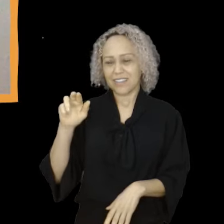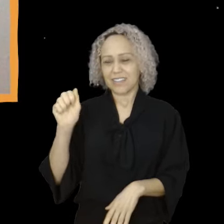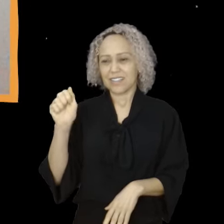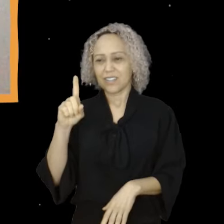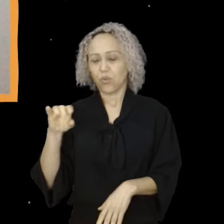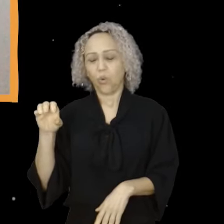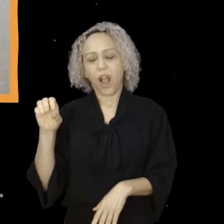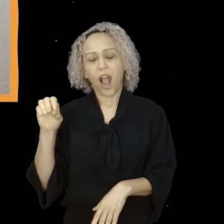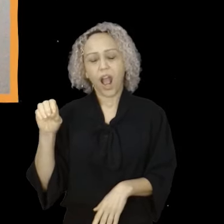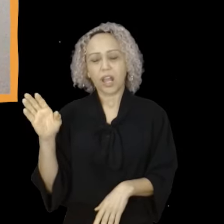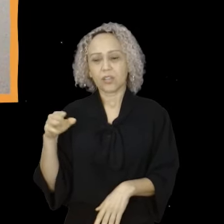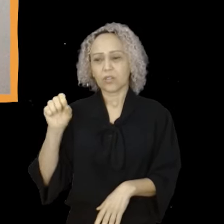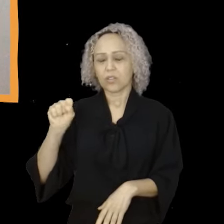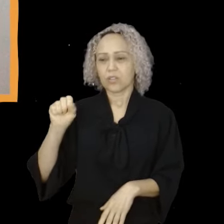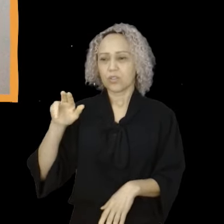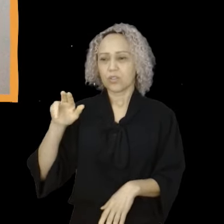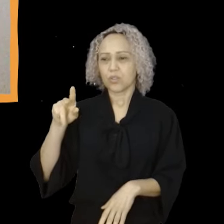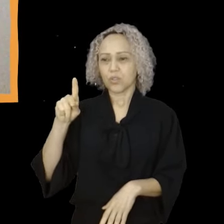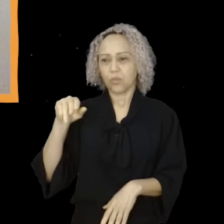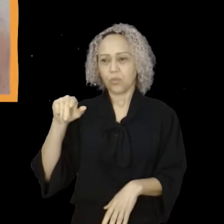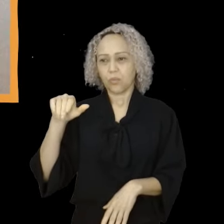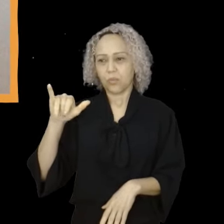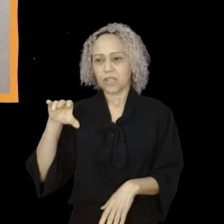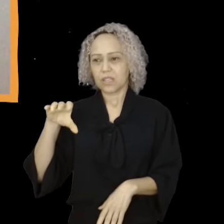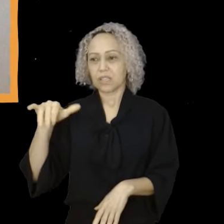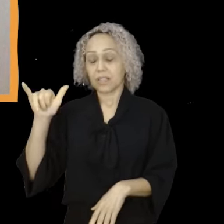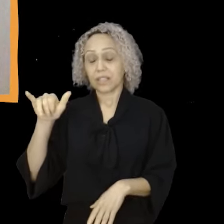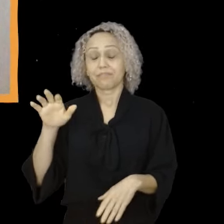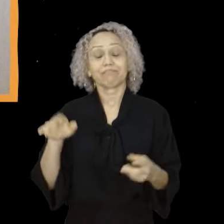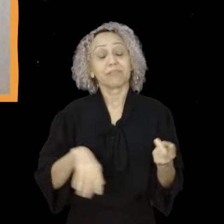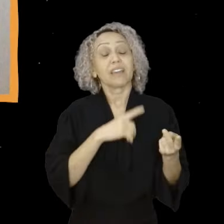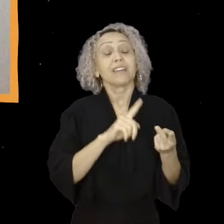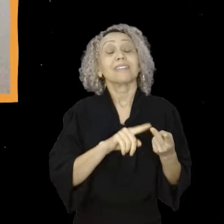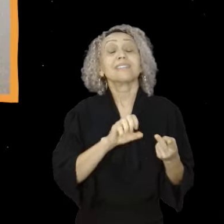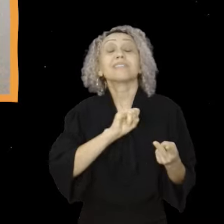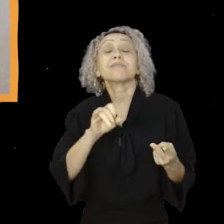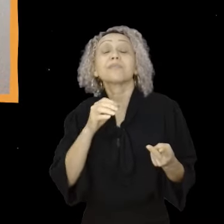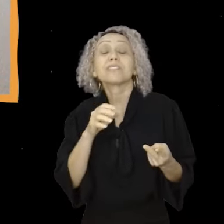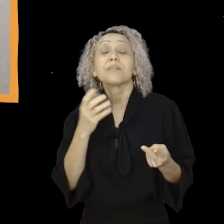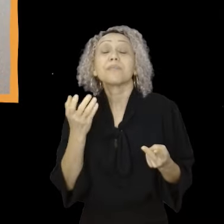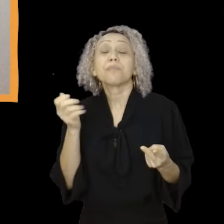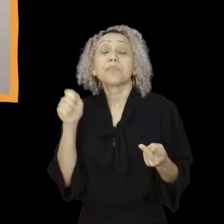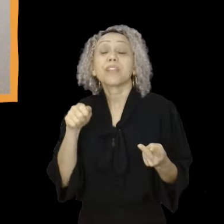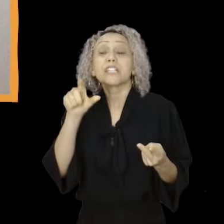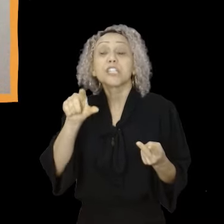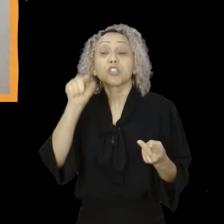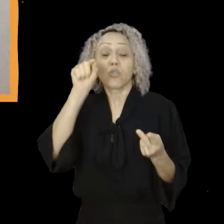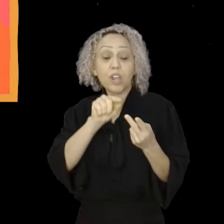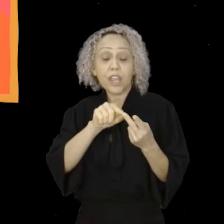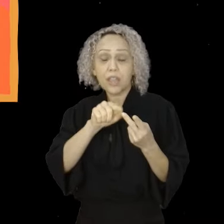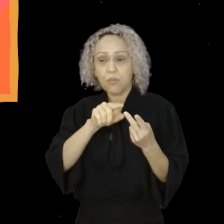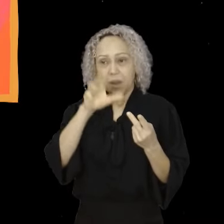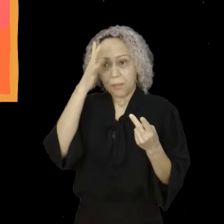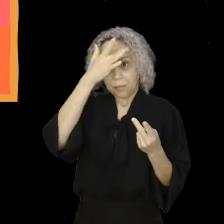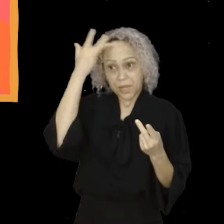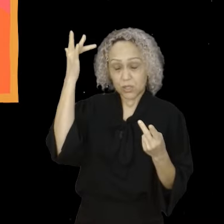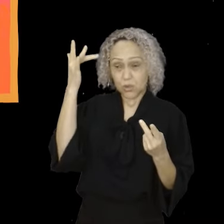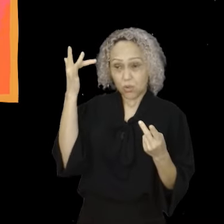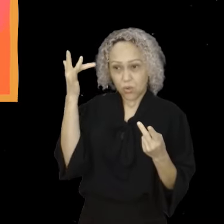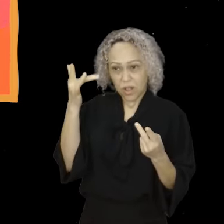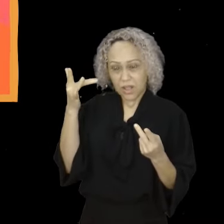se você pudesse escolher uma figura do PT para ser seu professor ou professora, quem seria? E qual seria o tema das aulas?